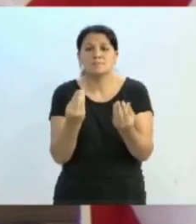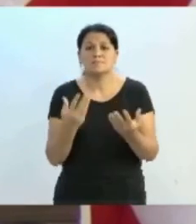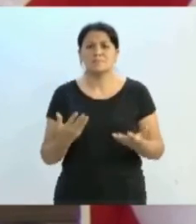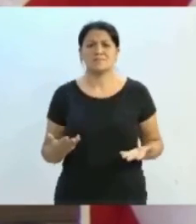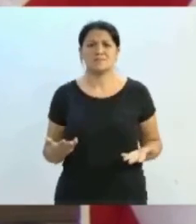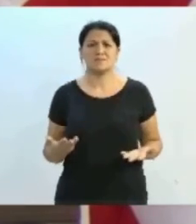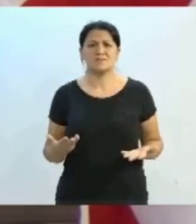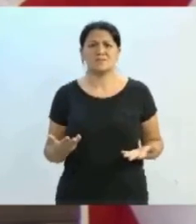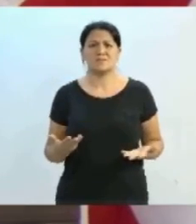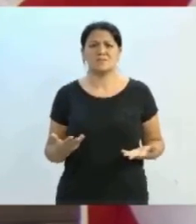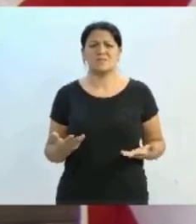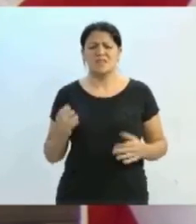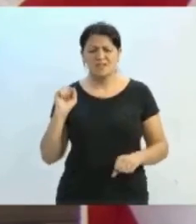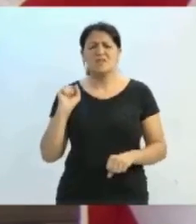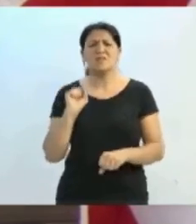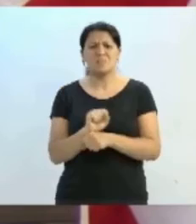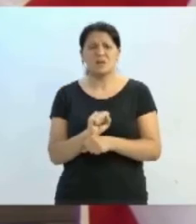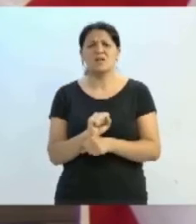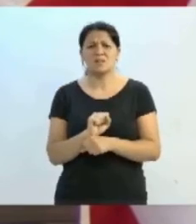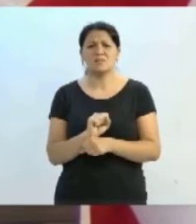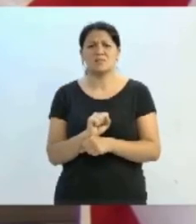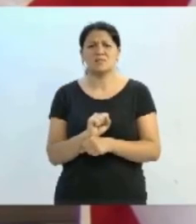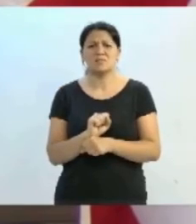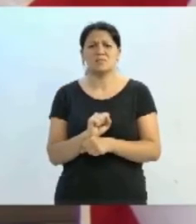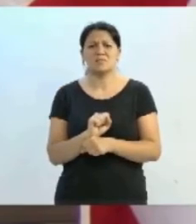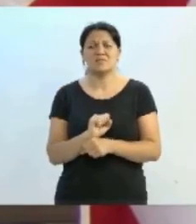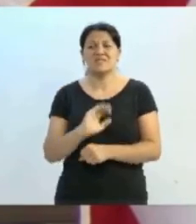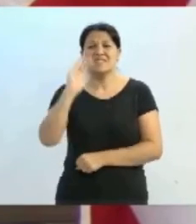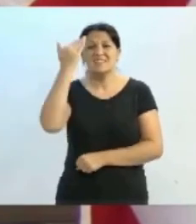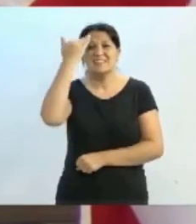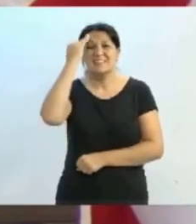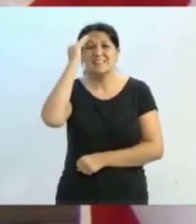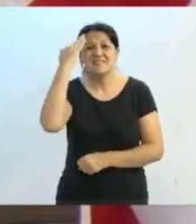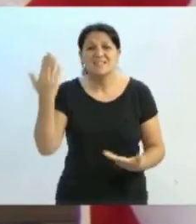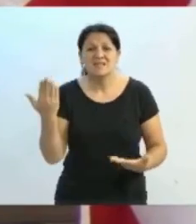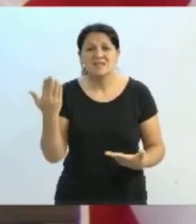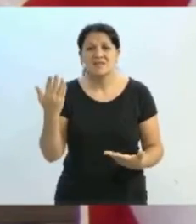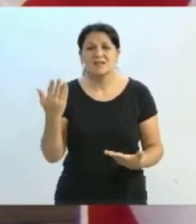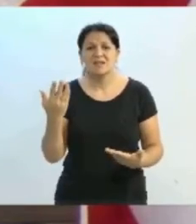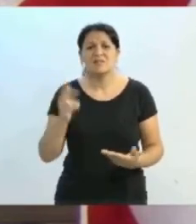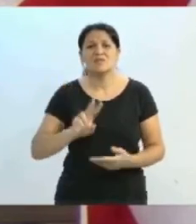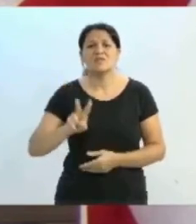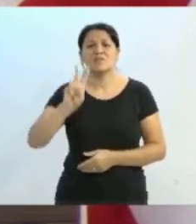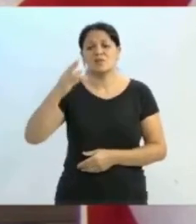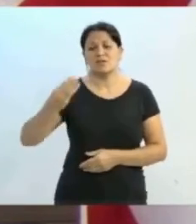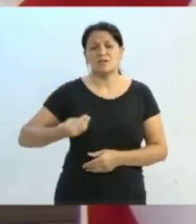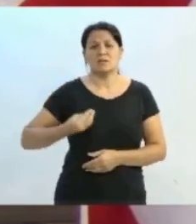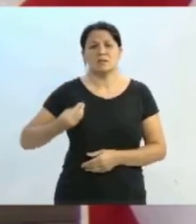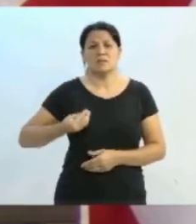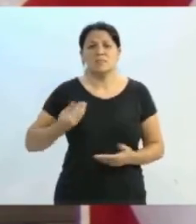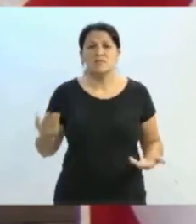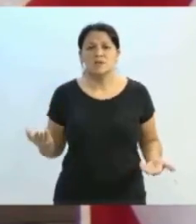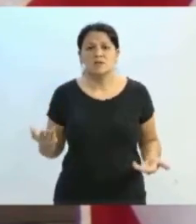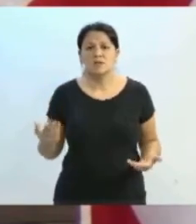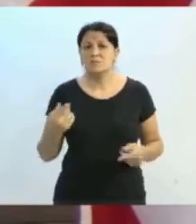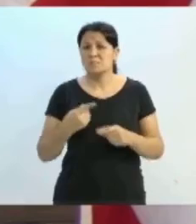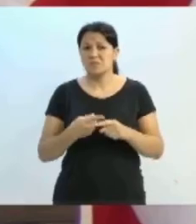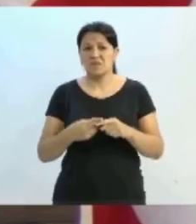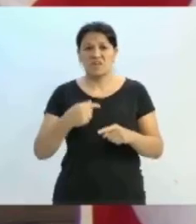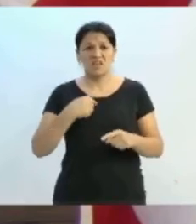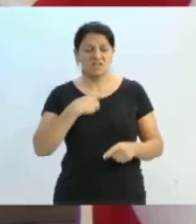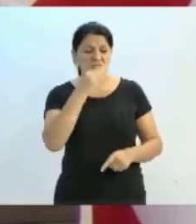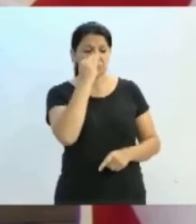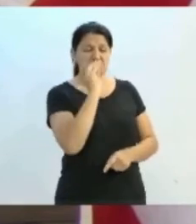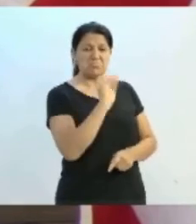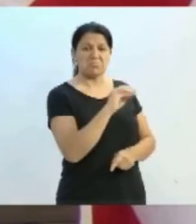parar para realmente entender o real valor que a vida tem porque se a gente não se importa